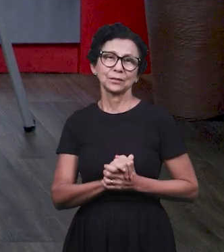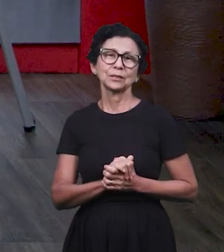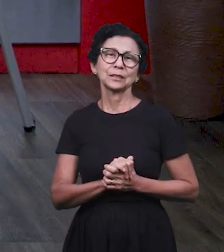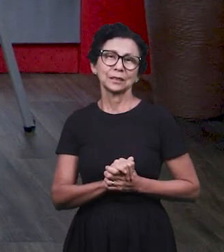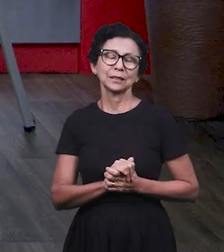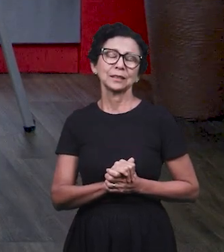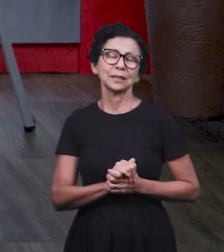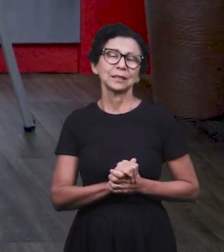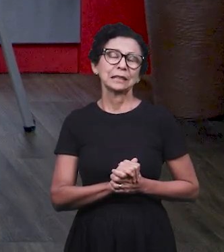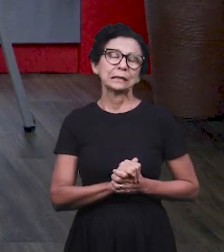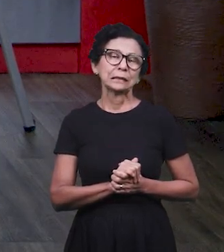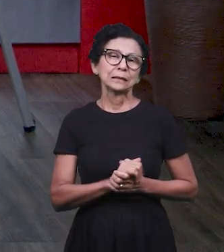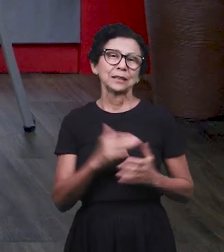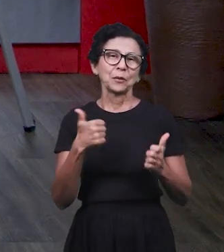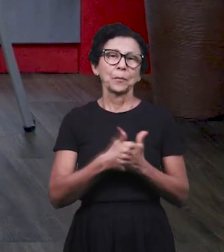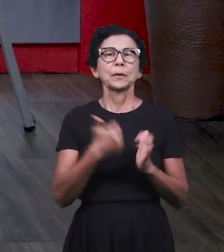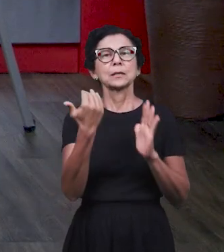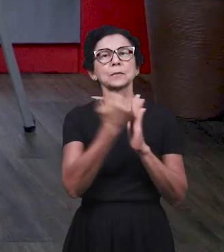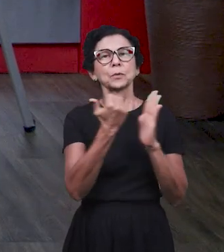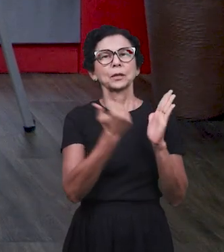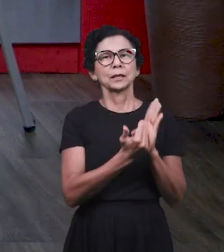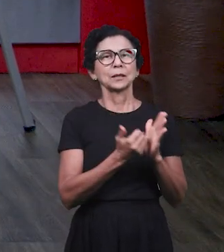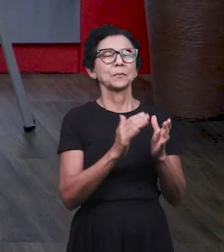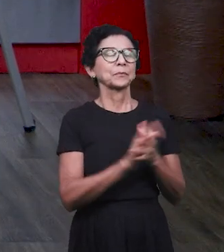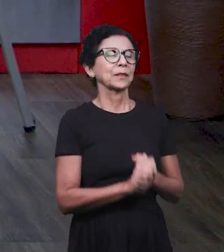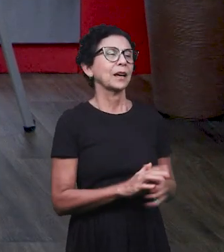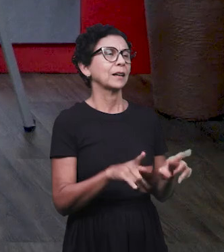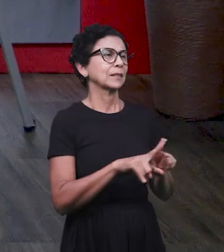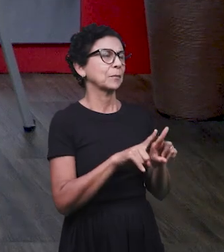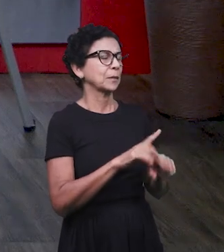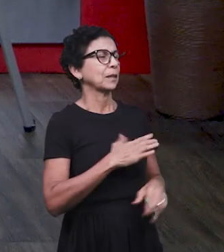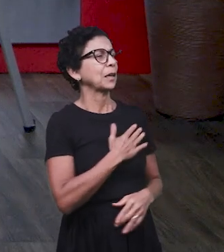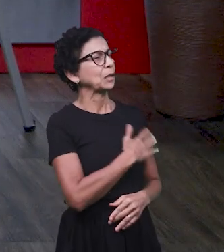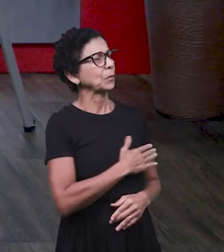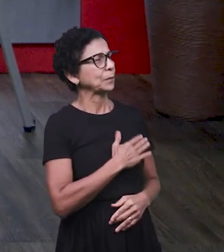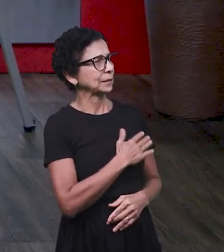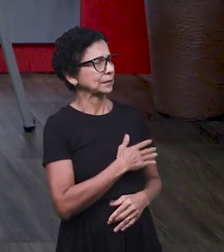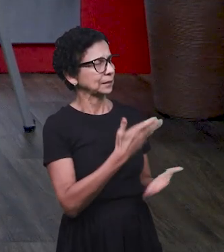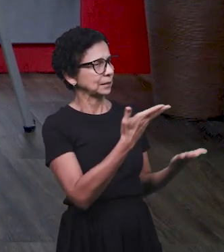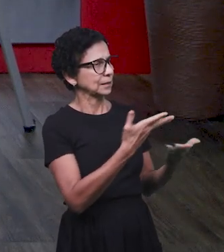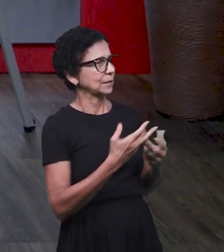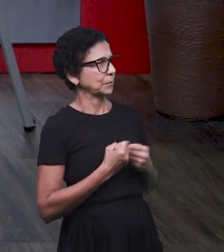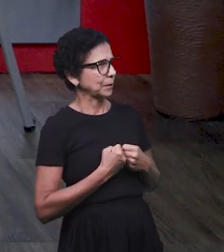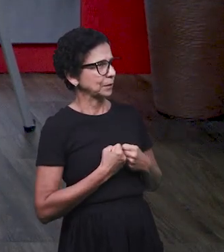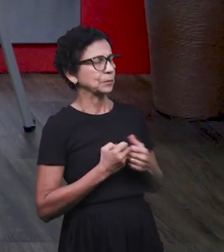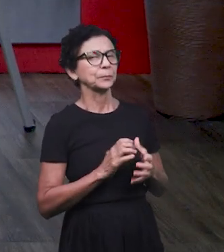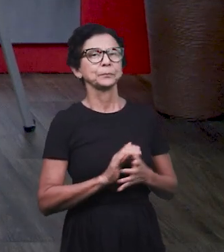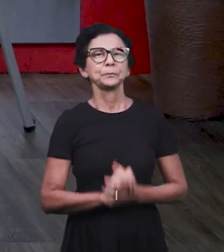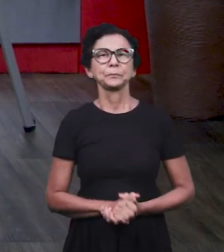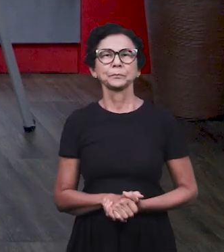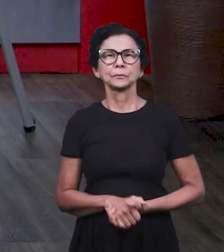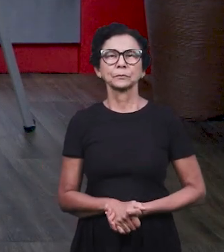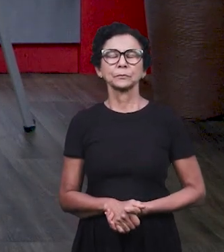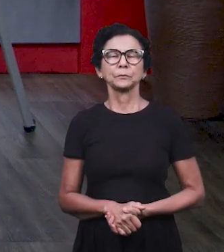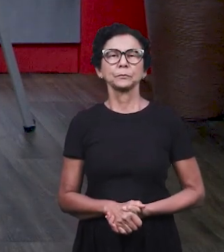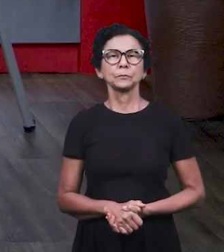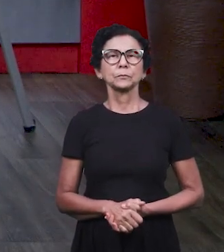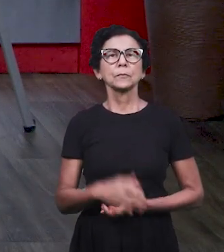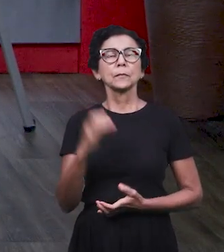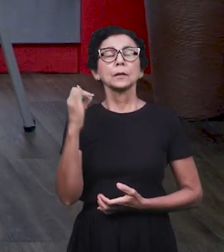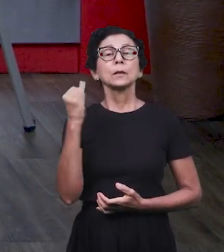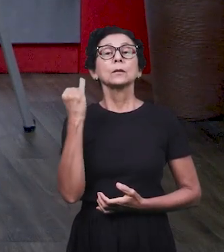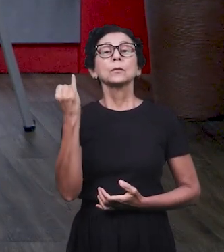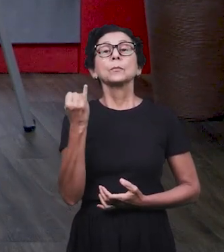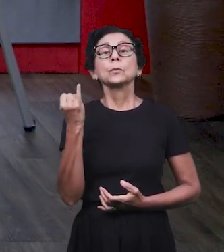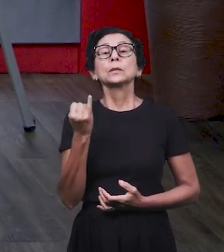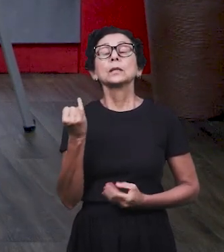a amizade, o respeito que também teve com o senhor. Doutor Maurício, qual a importância hoje do processo